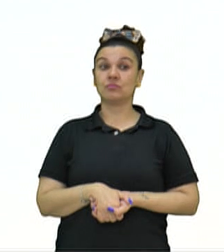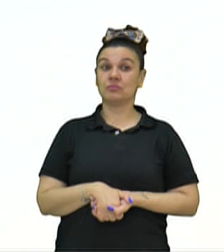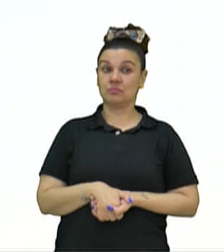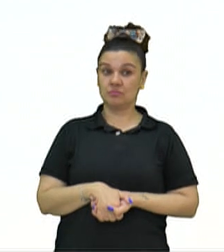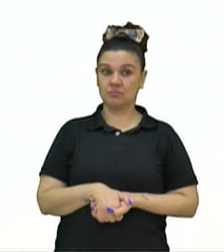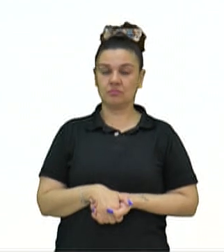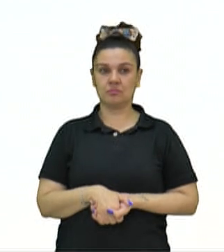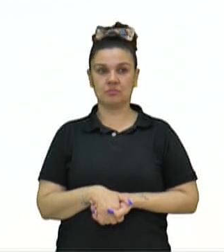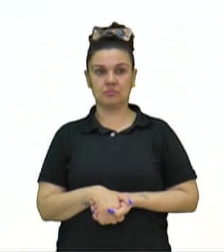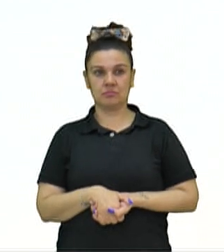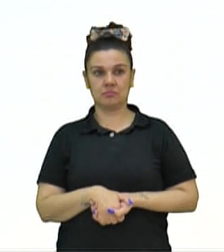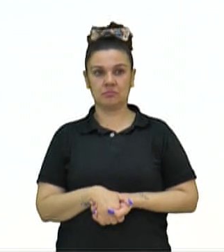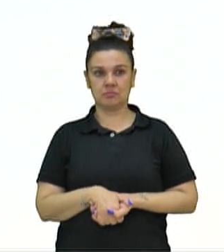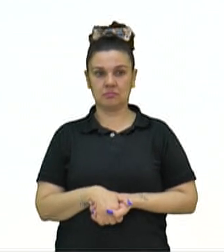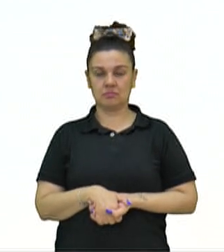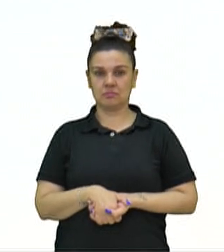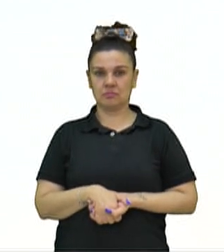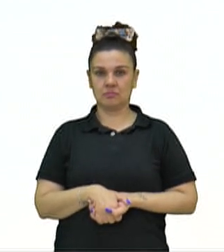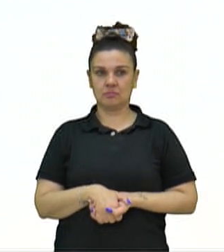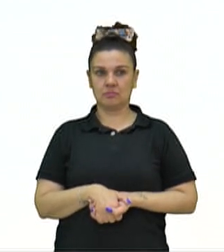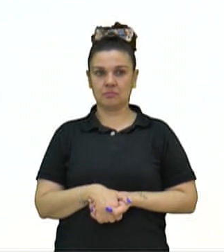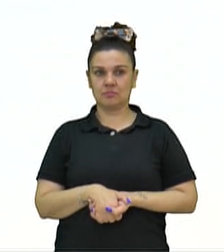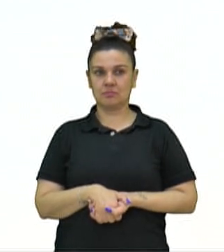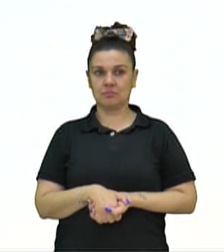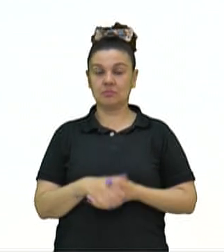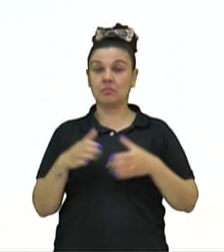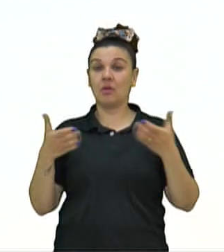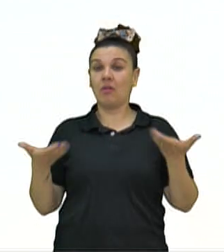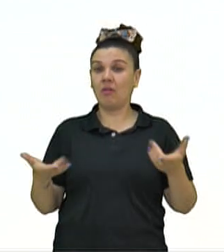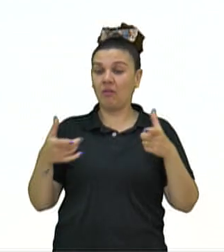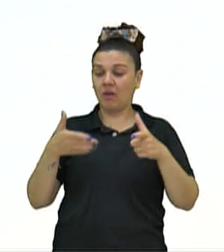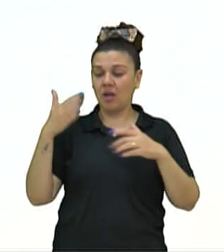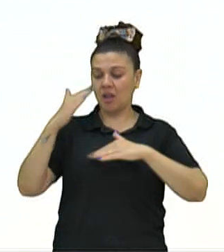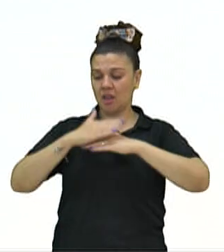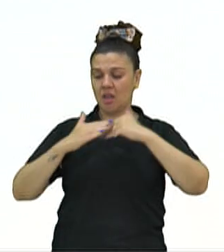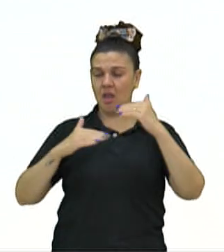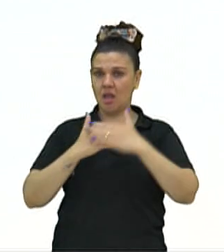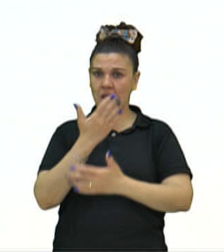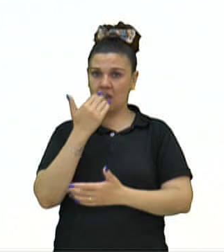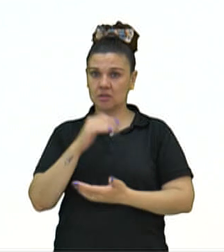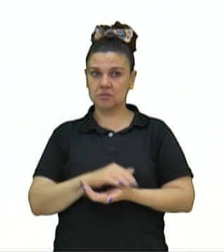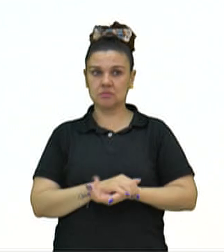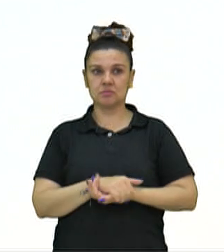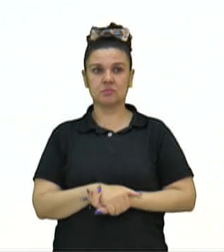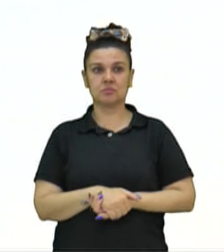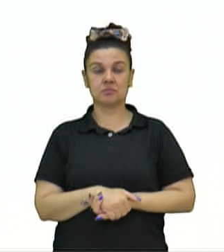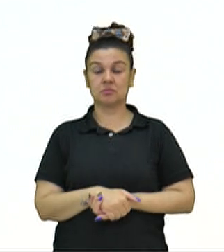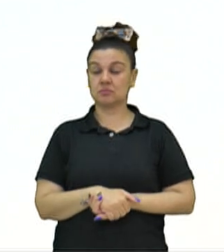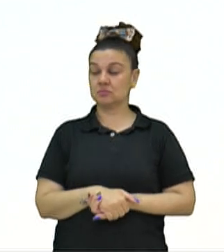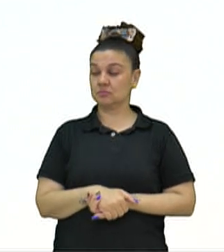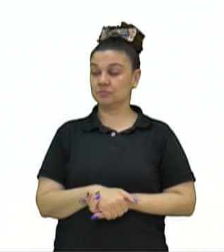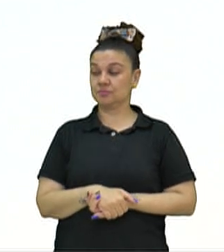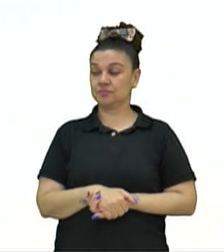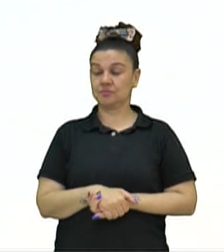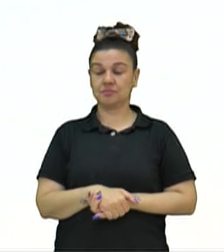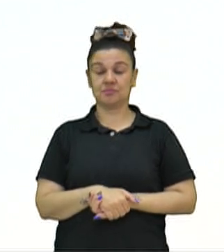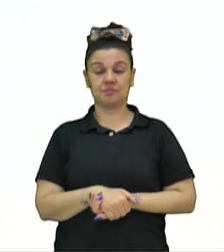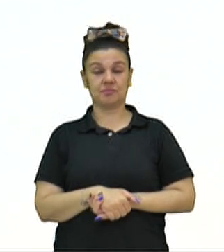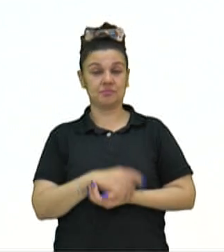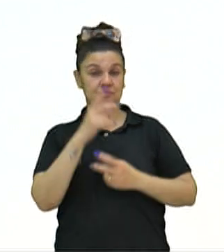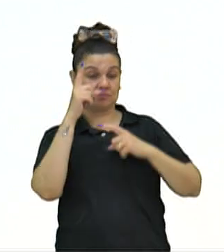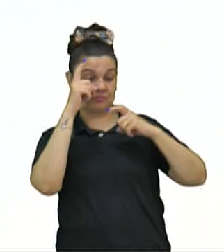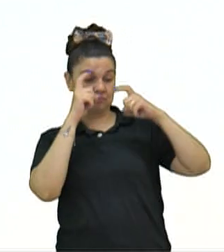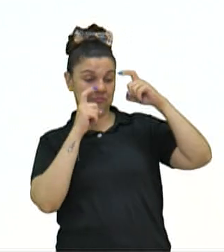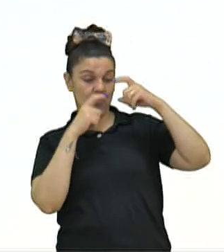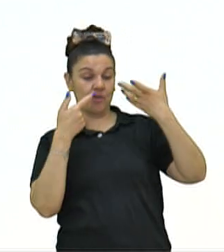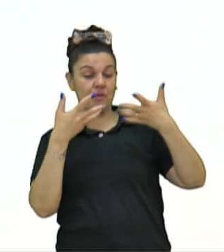What happened to the lasagna fixed for dinner? Cadê a lasanha que tava aqui? I ate it. Com aquela cara debochada dele, né? O